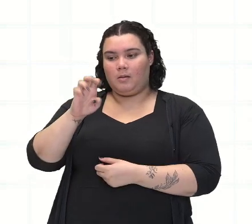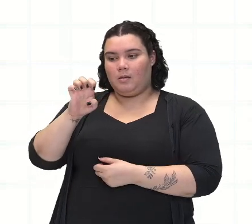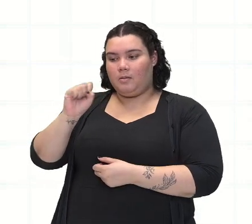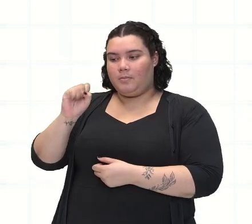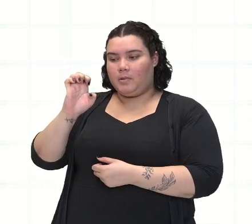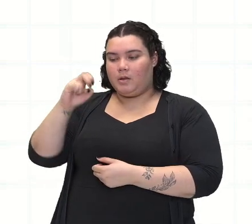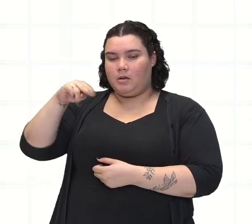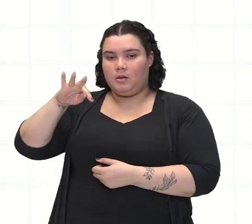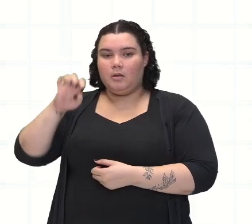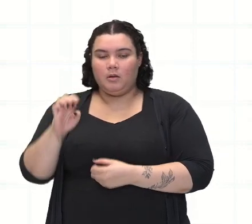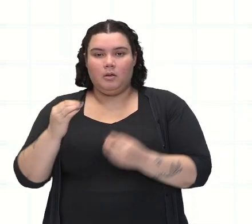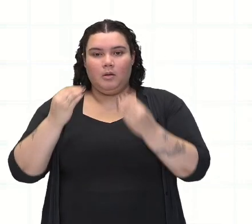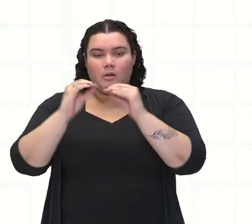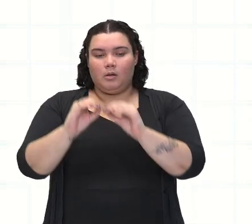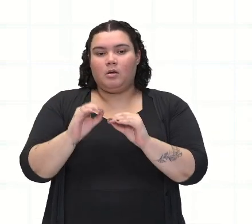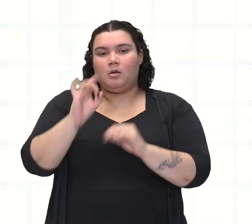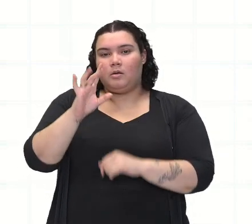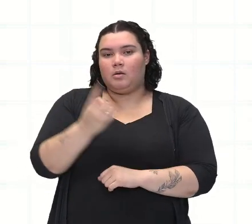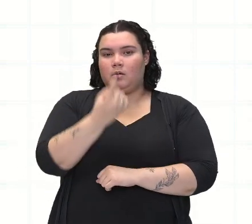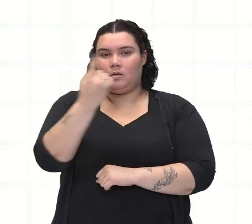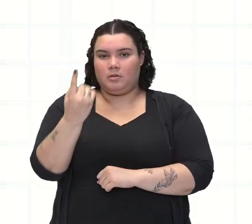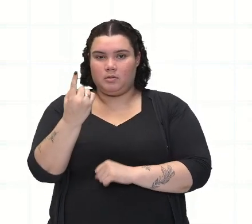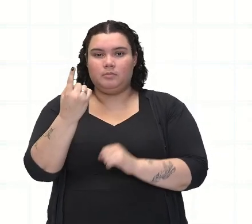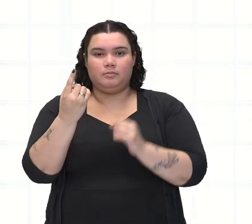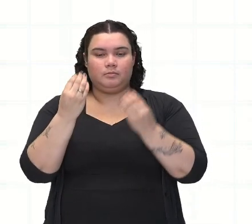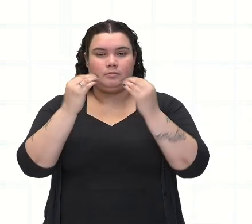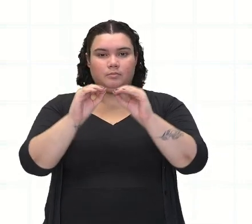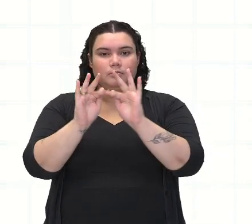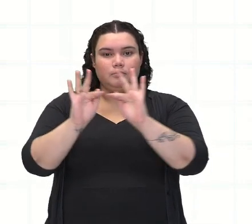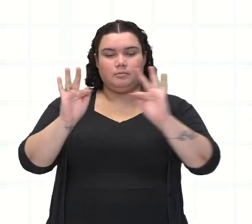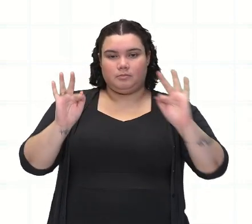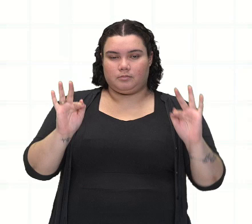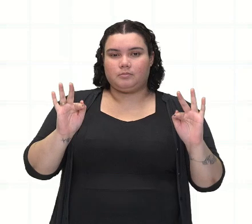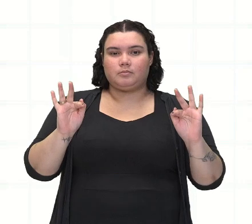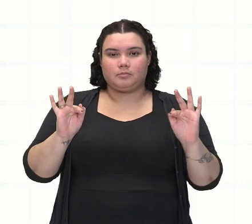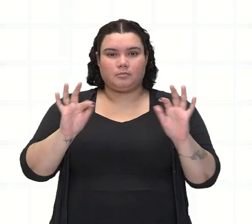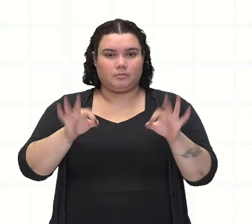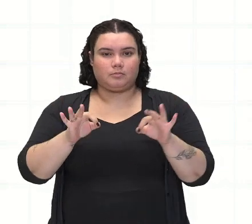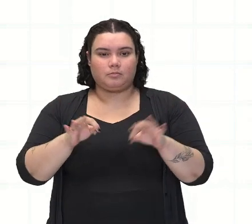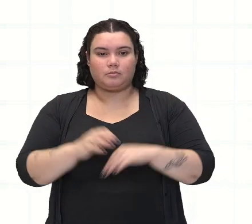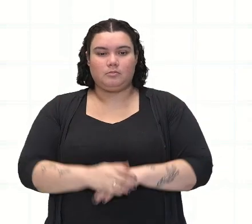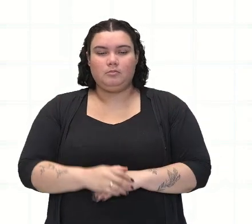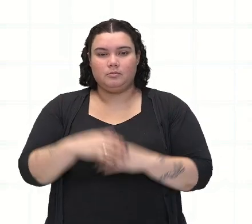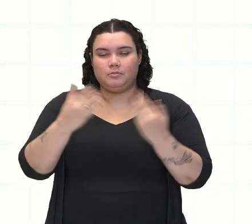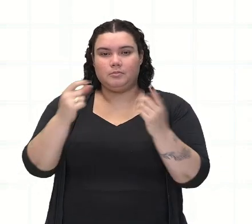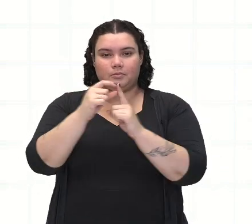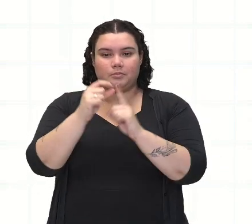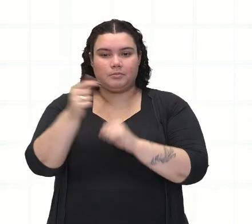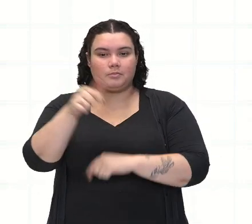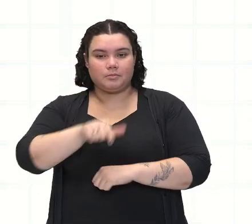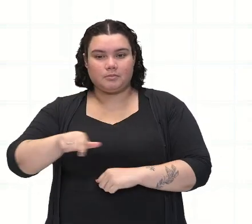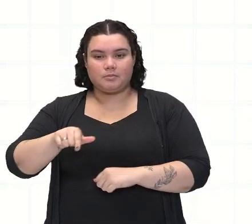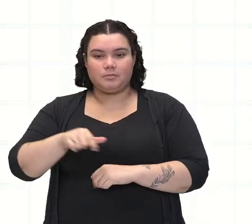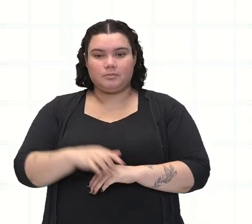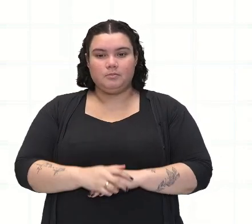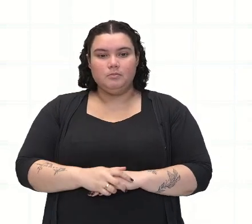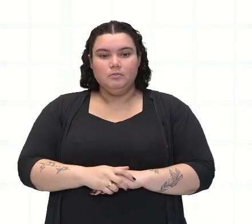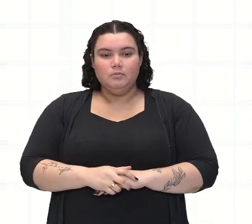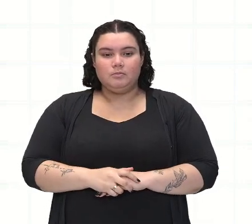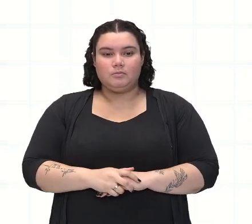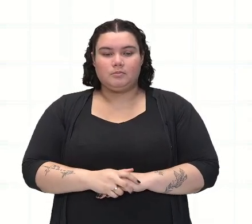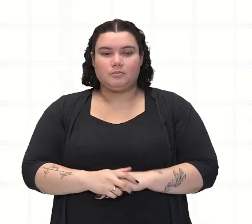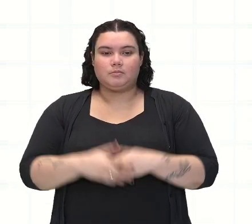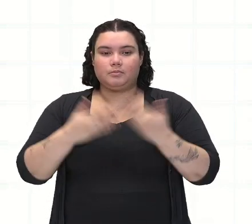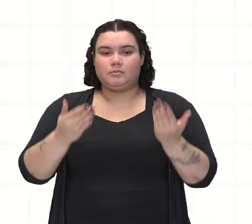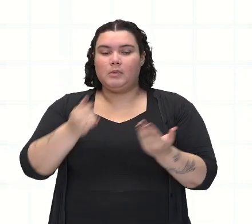presente e substitui, na segunda oração, o termo repetitivo. Outro exemplo, gente, sem